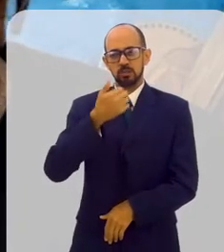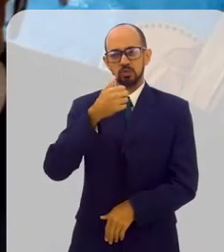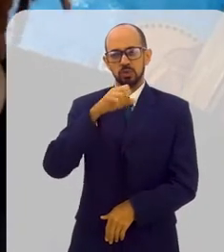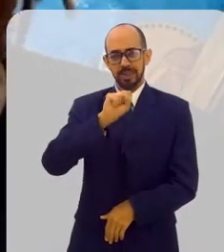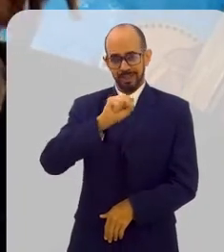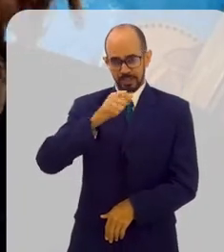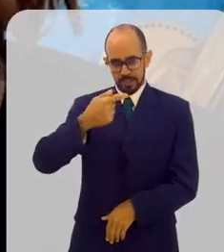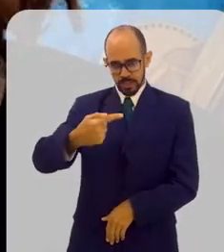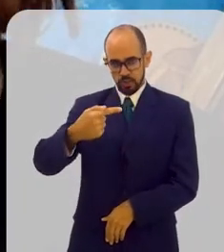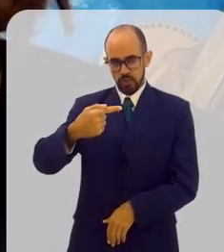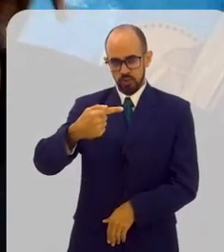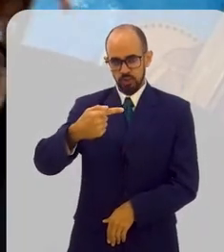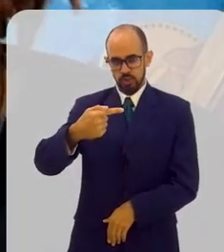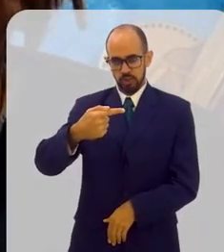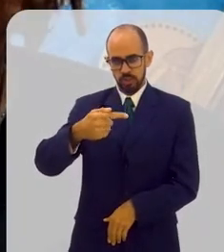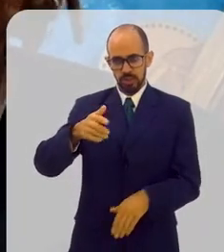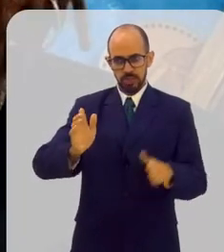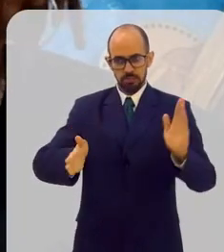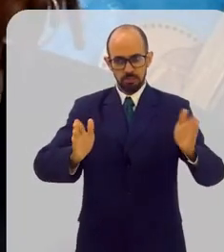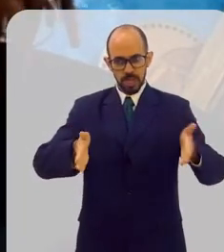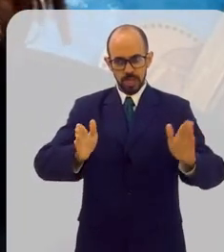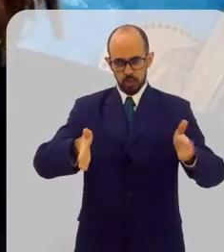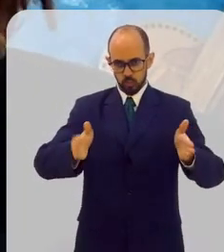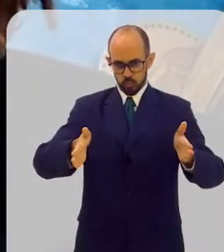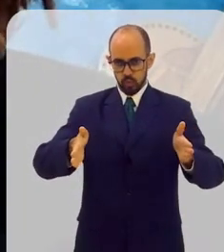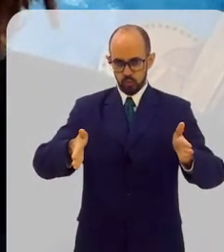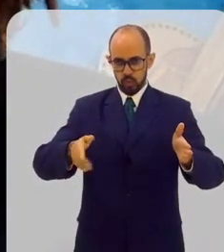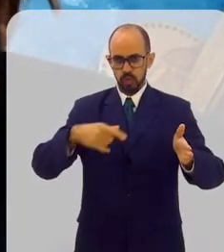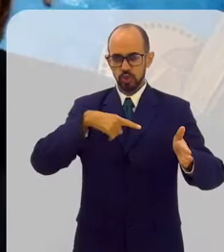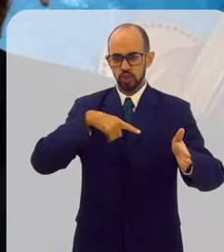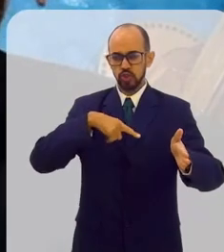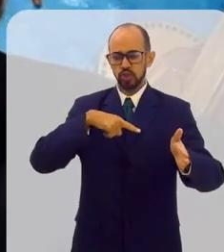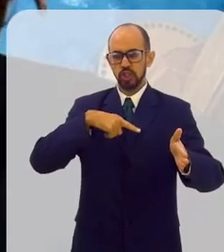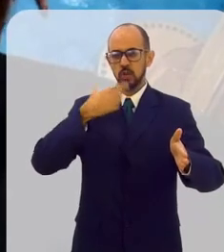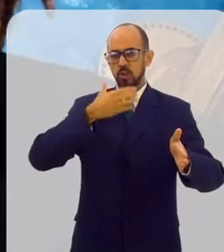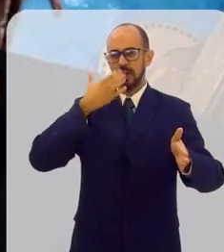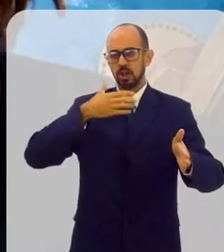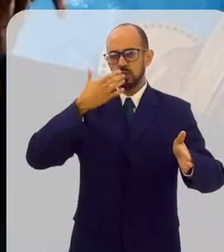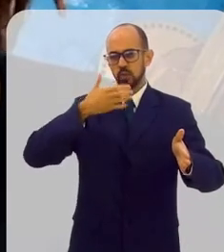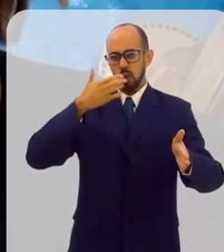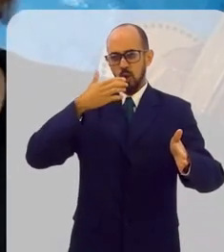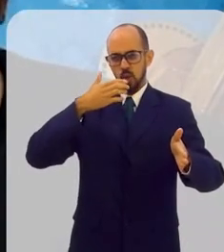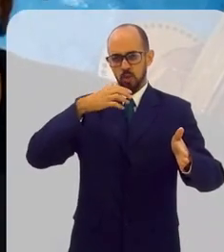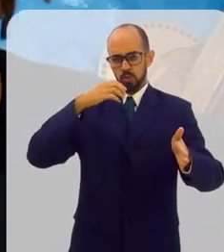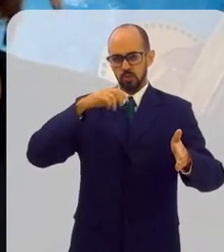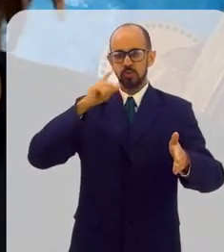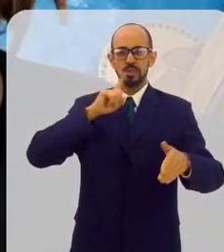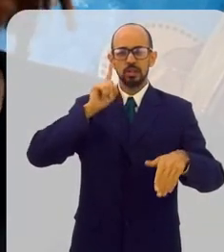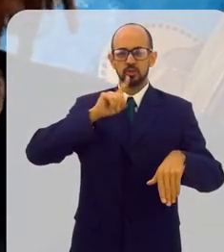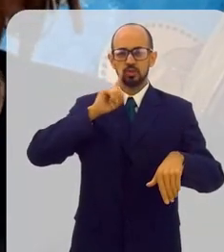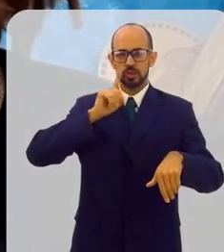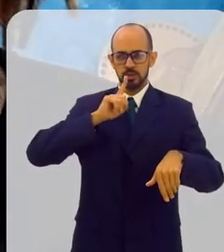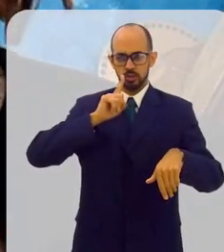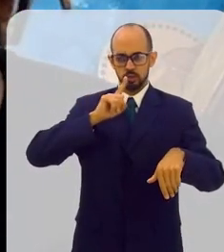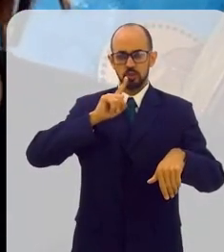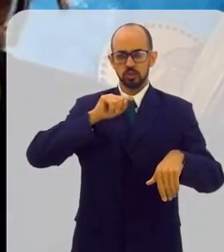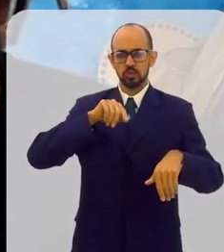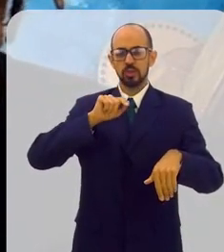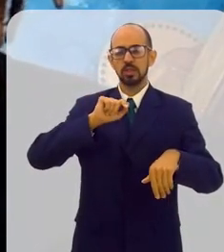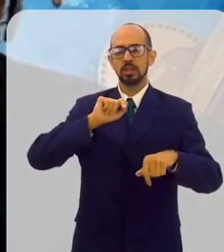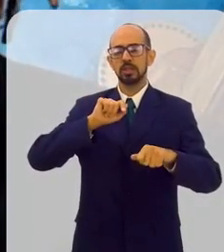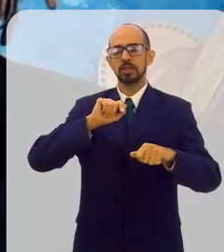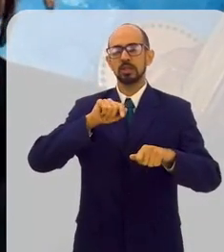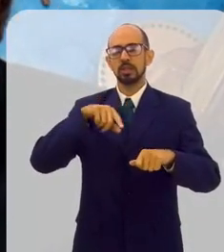25 de dezembro de 87, Natal. Nesse período, em 87, tinha um cantor norte-americano que estava nas paradas de sucesso,